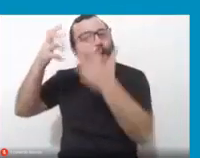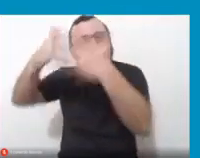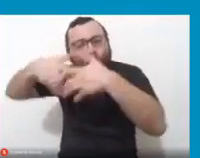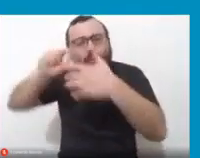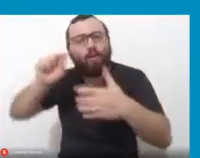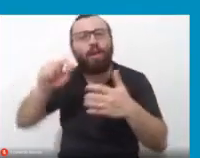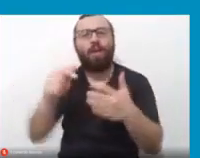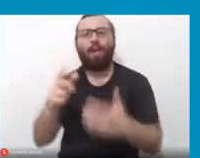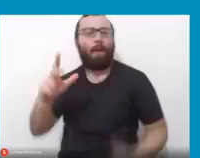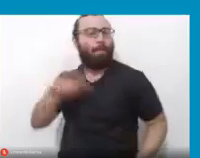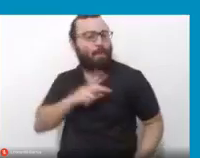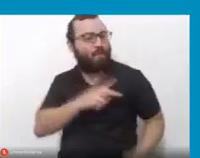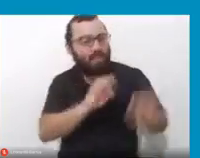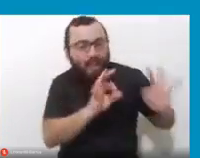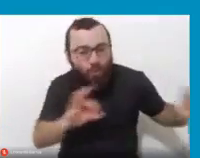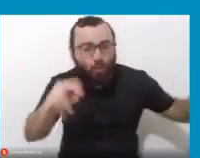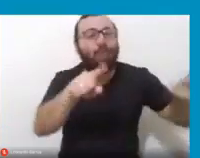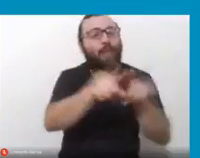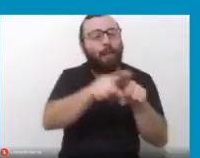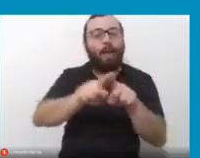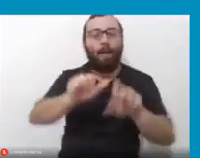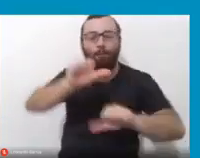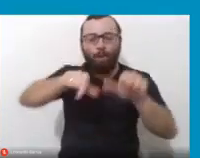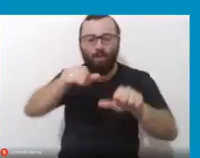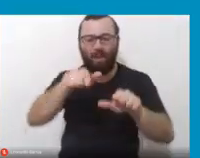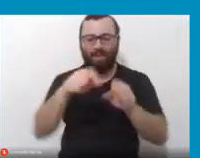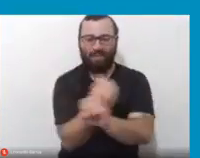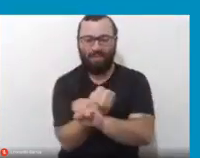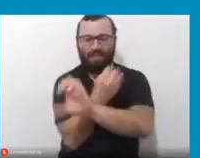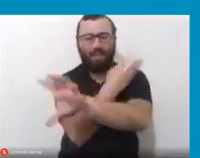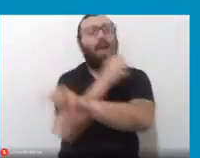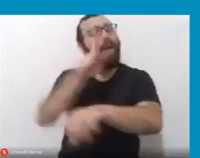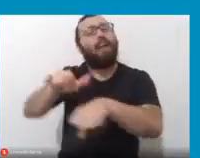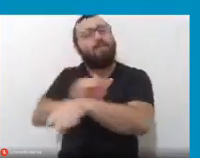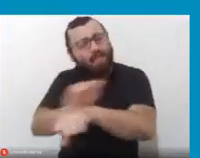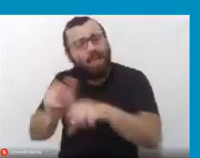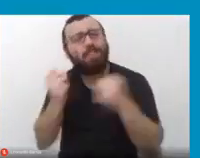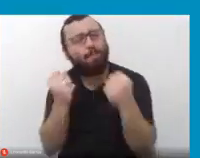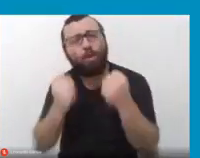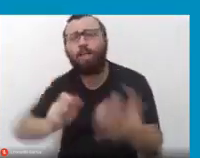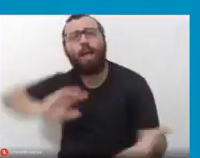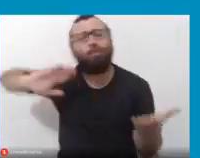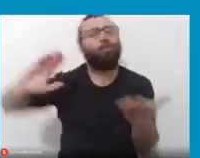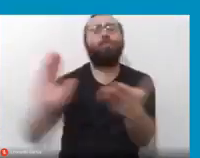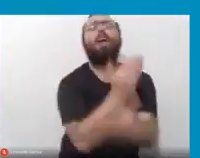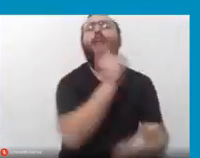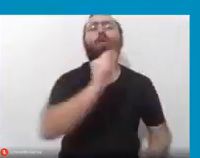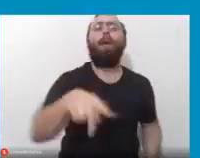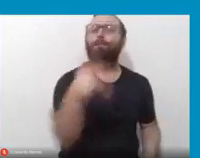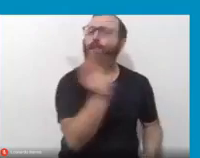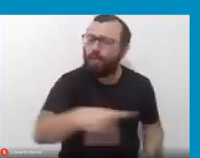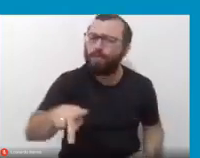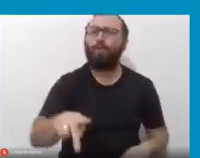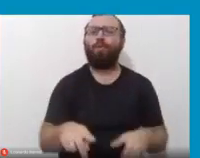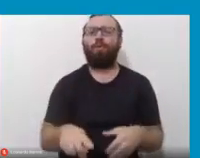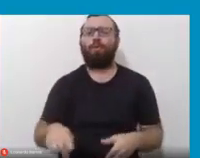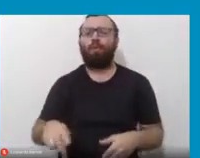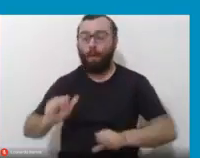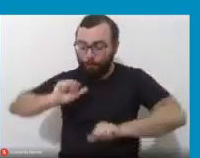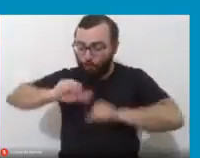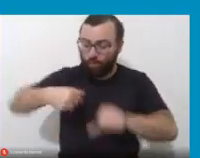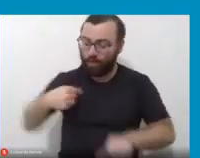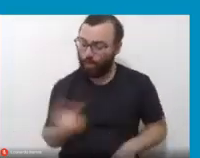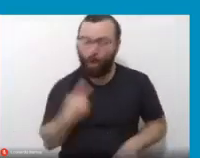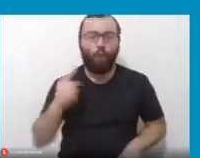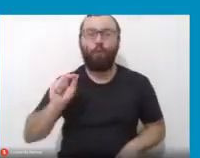da transformação desse ambiente virtual, é uma estratégia de poder para tirar os professores e nos transformar em tutores também.